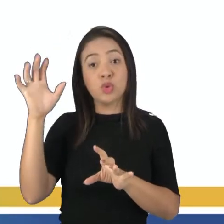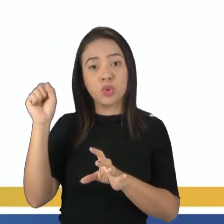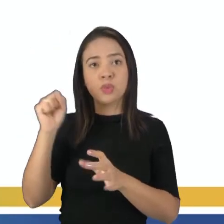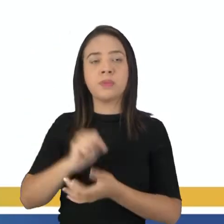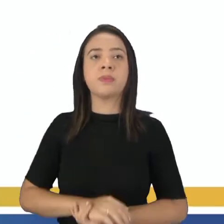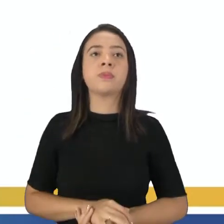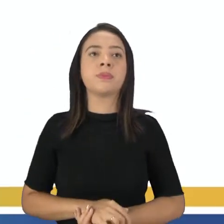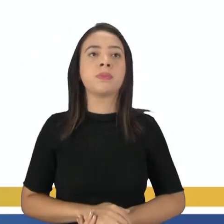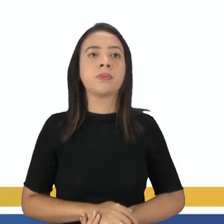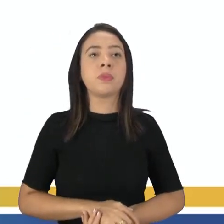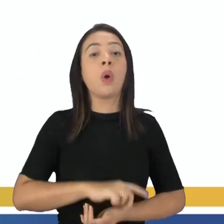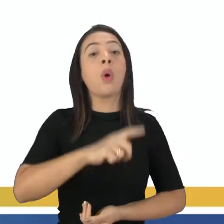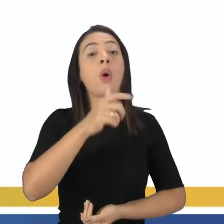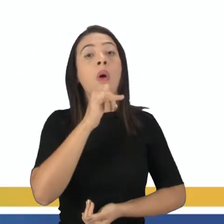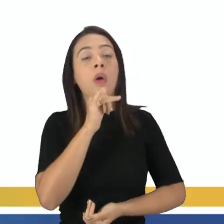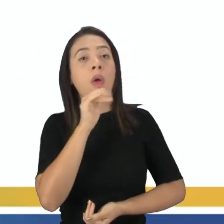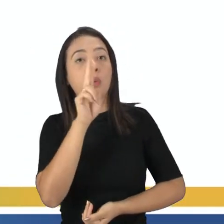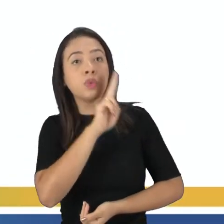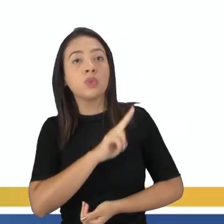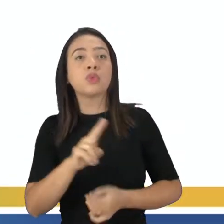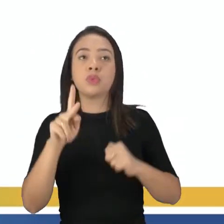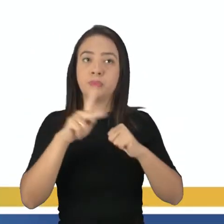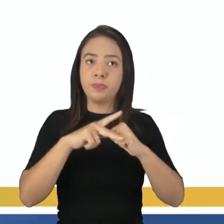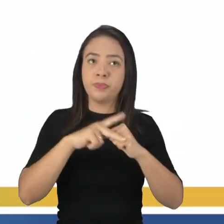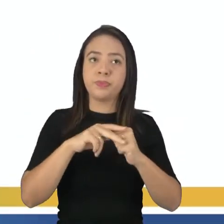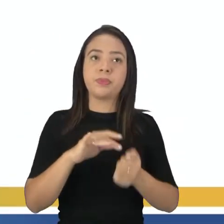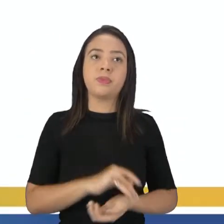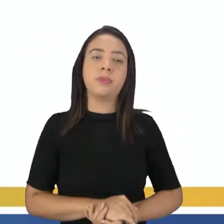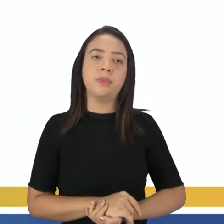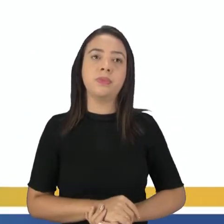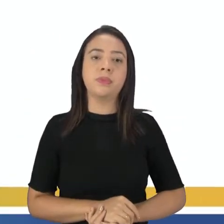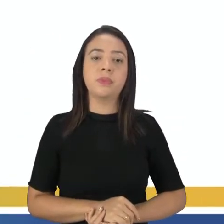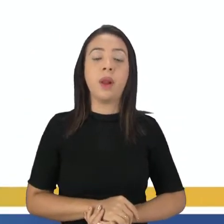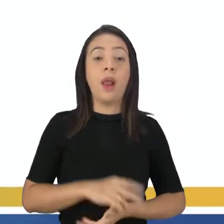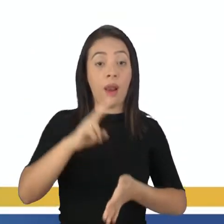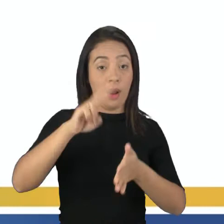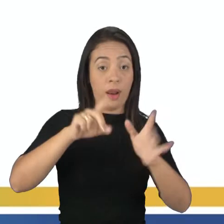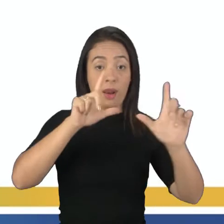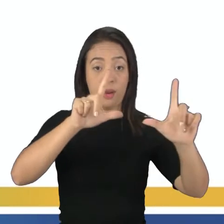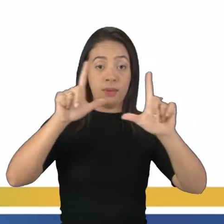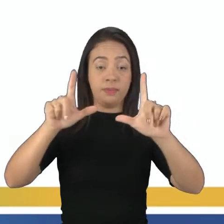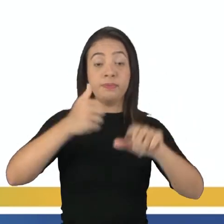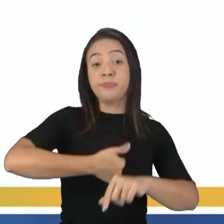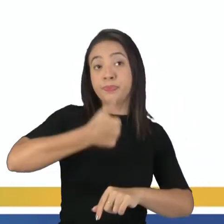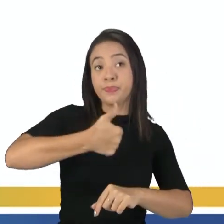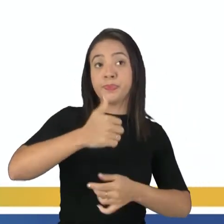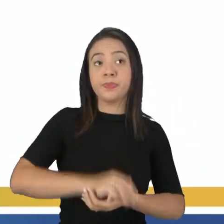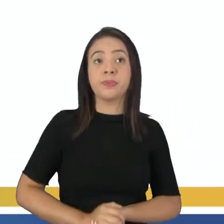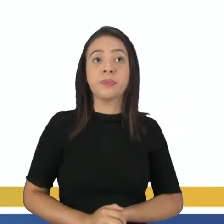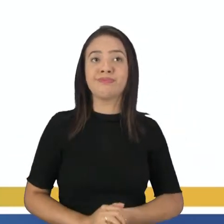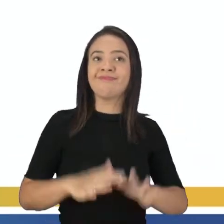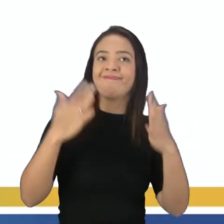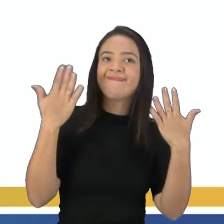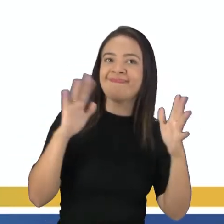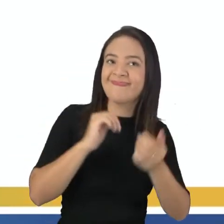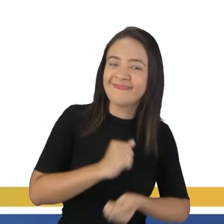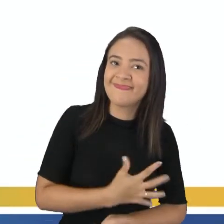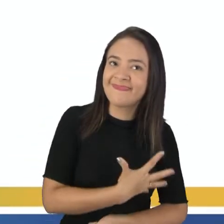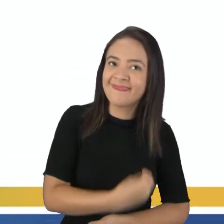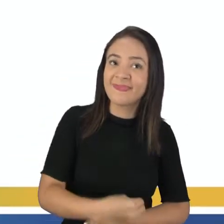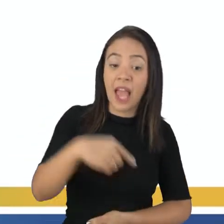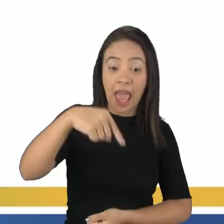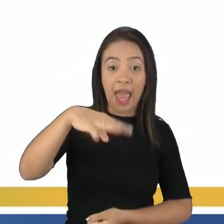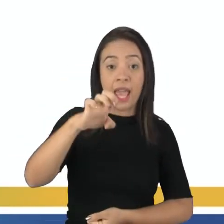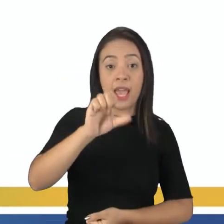Agora vamos ver outras situações do uso dos pronomes, tá? Vamos para a leitura dos quadrinhos. Primeiro, parabéns, filho.